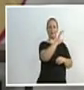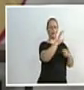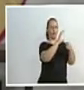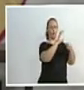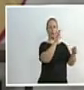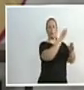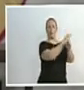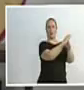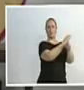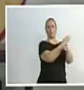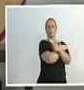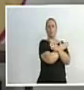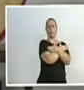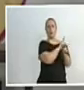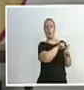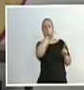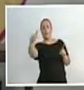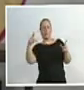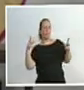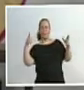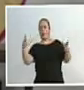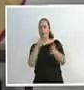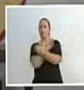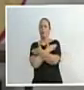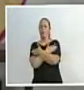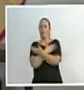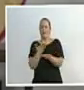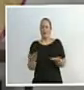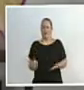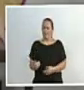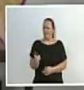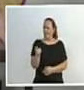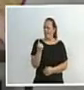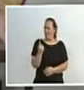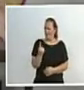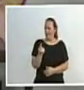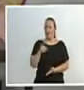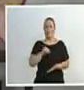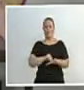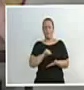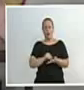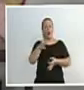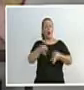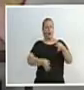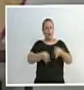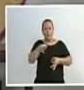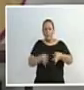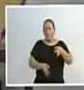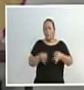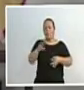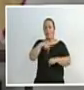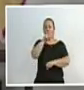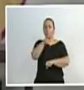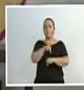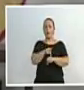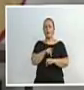E é, sem dúvida nenhuma, a maior injustiça social que um país comete contra os seus